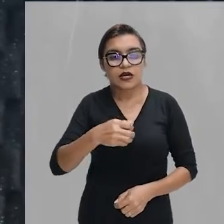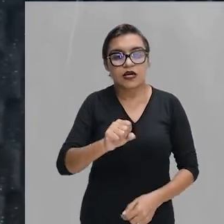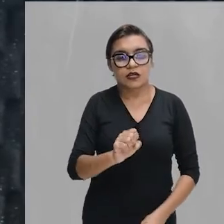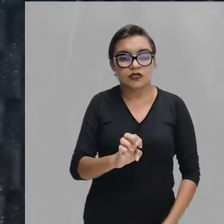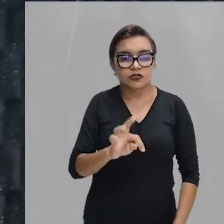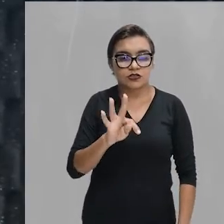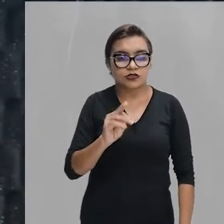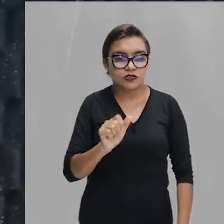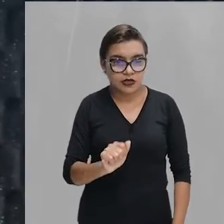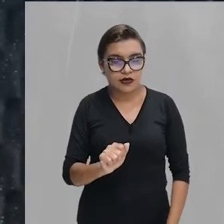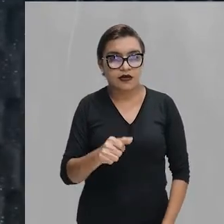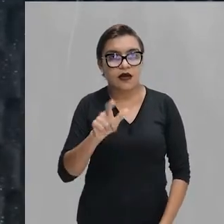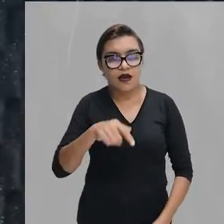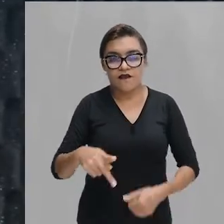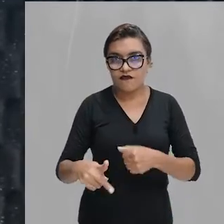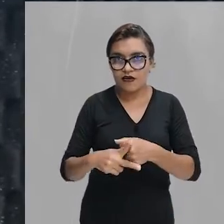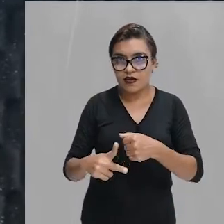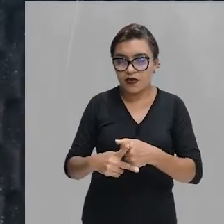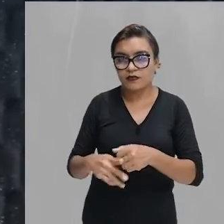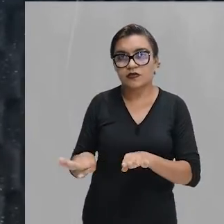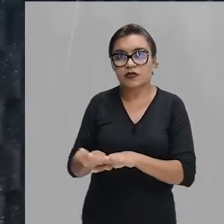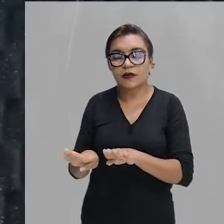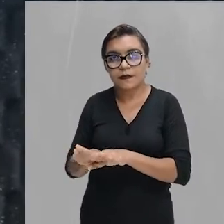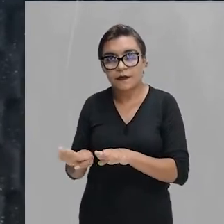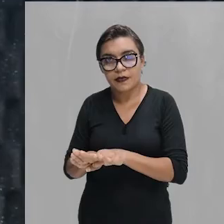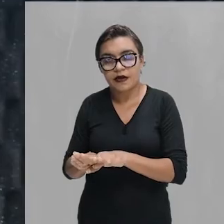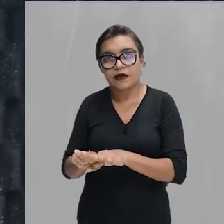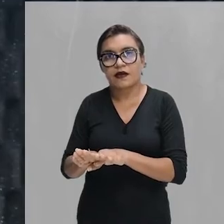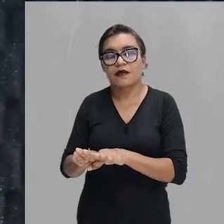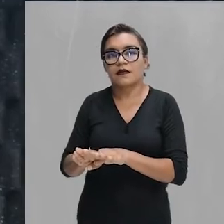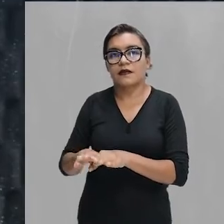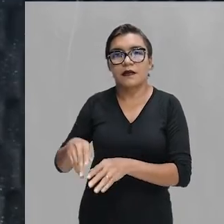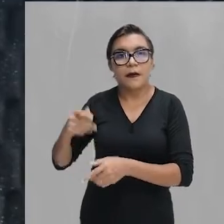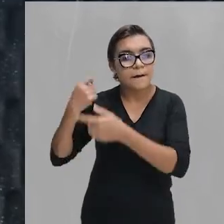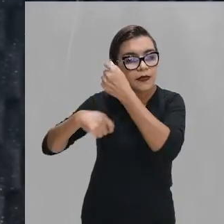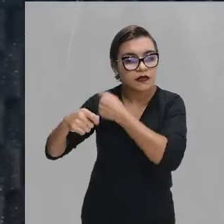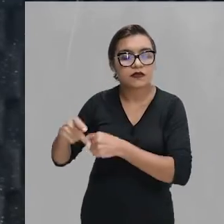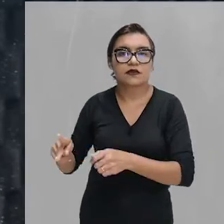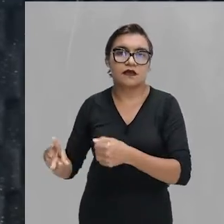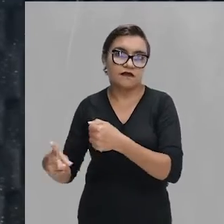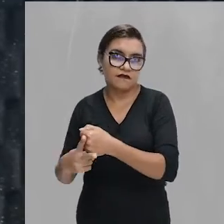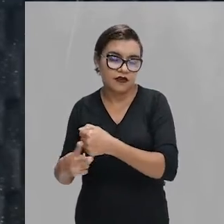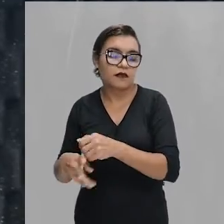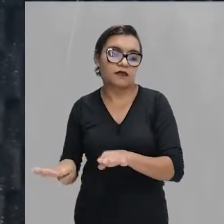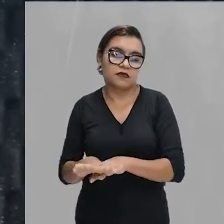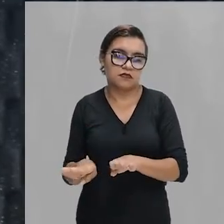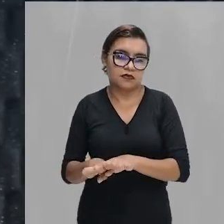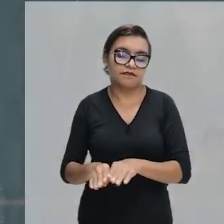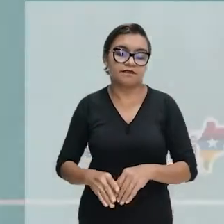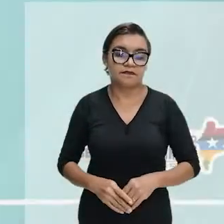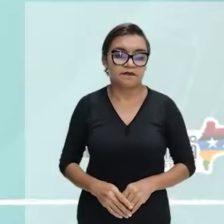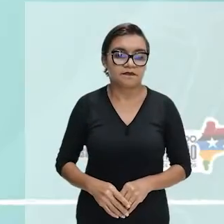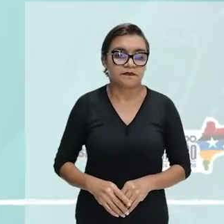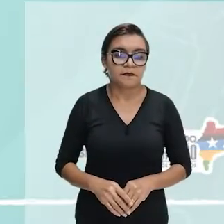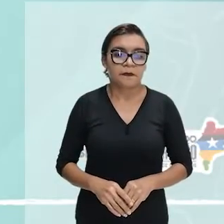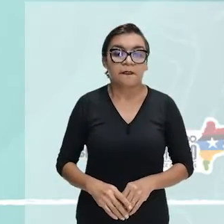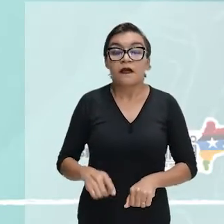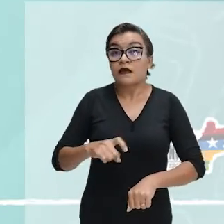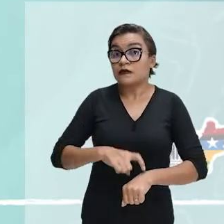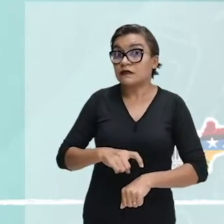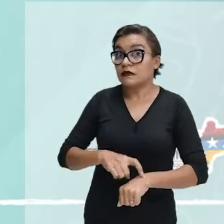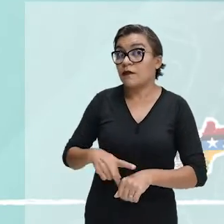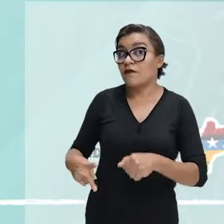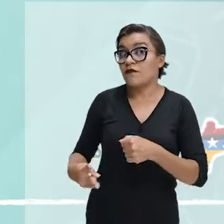olho, nunca deve ficar entre 2 verbos o pronome reflexivo. Tempos